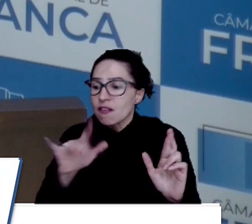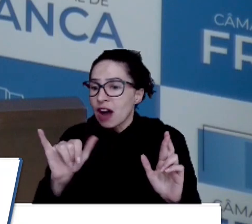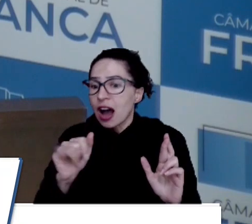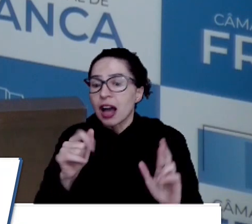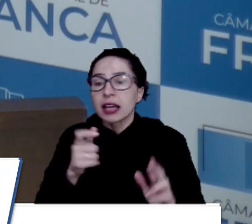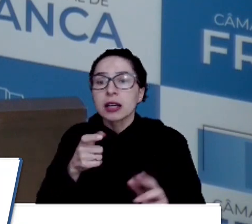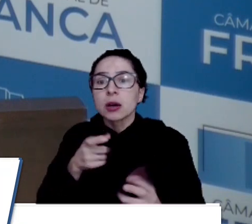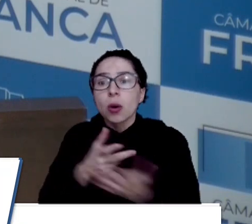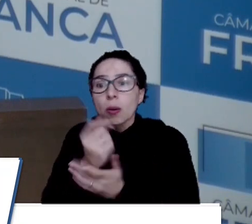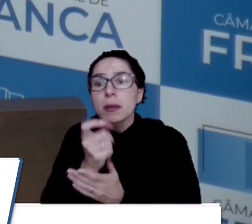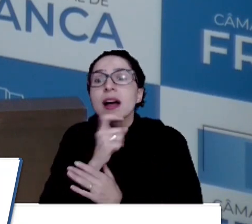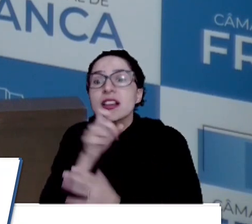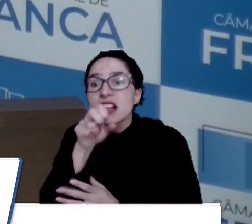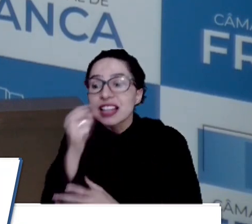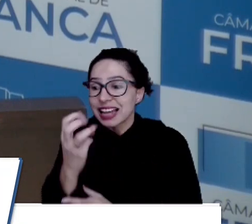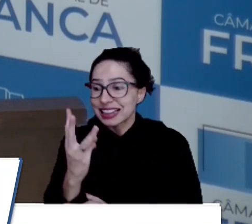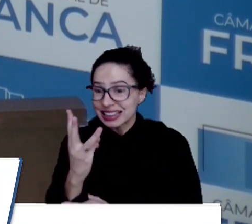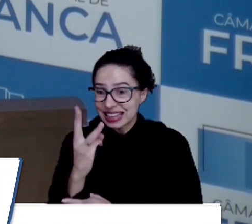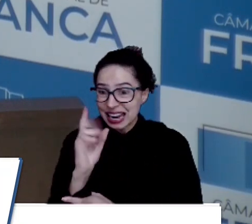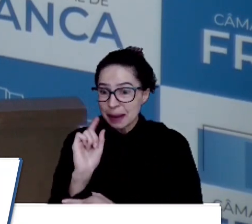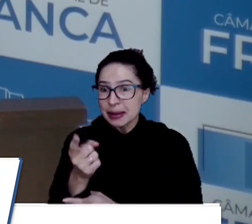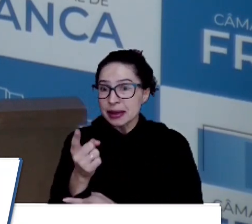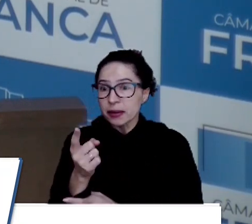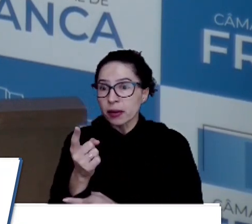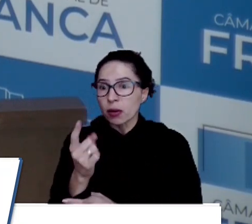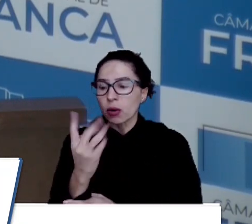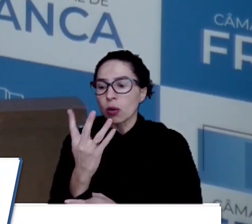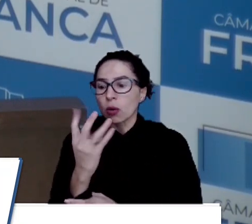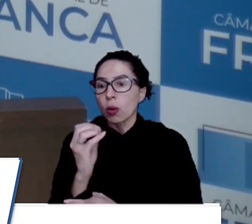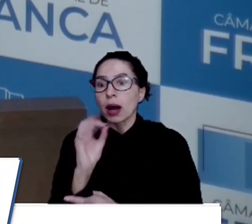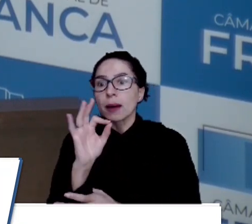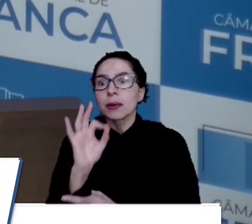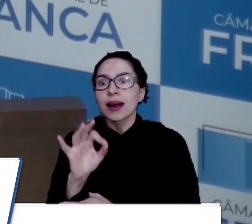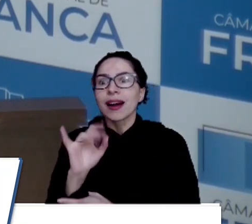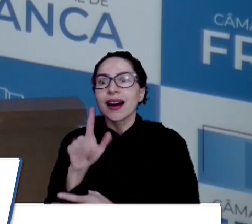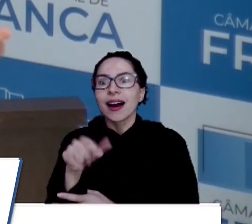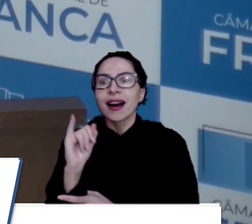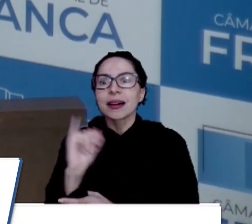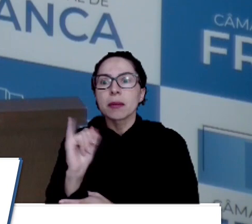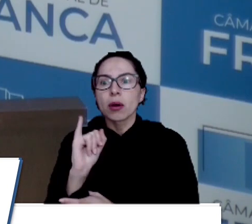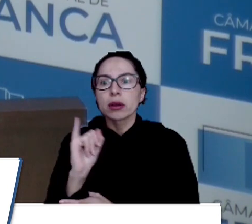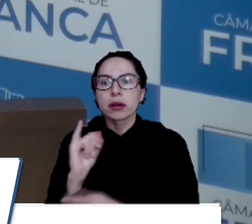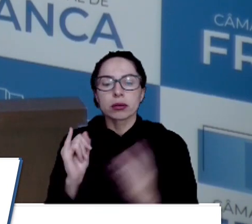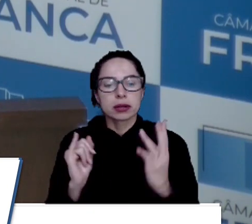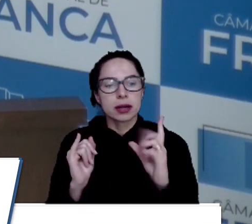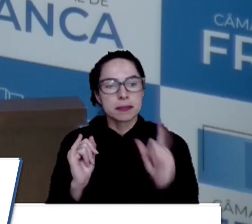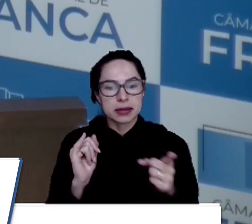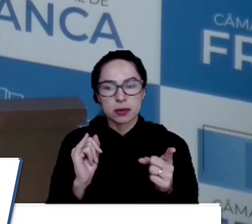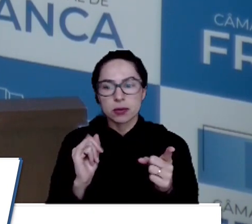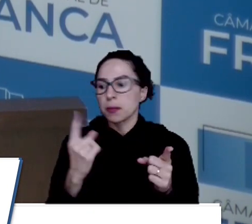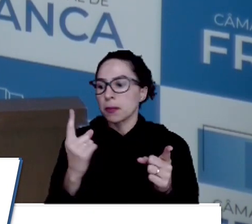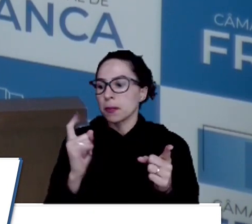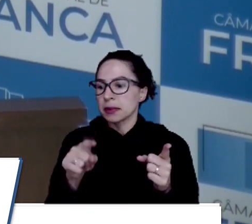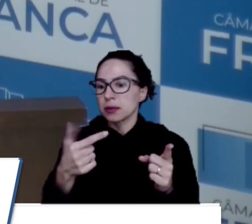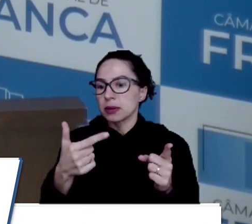mil, você vai deixar lá 40% de tributos, quer dizer, de uma geladeira de 3 mil, 1.200 vai ficar de